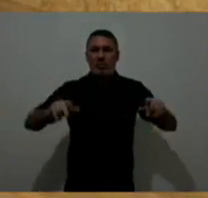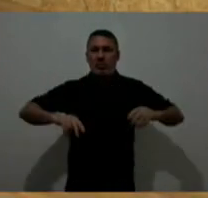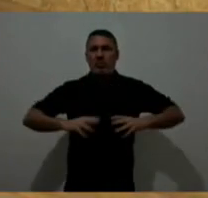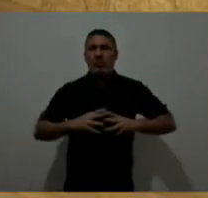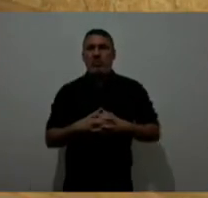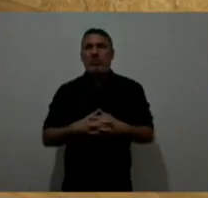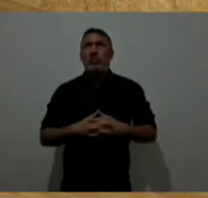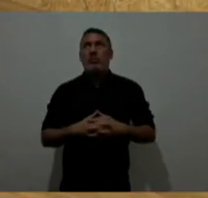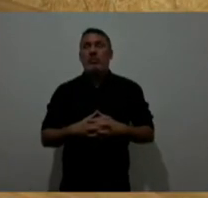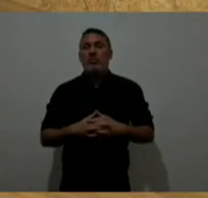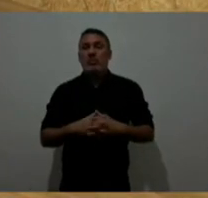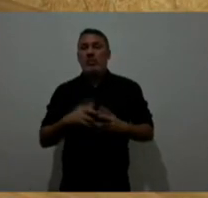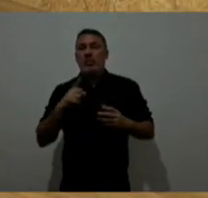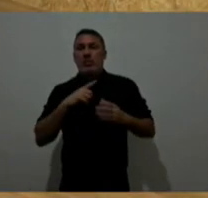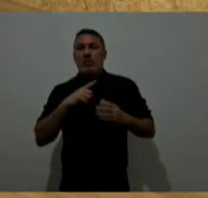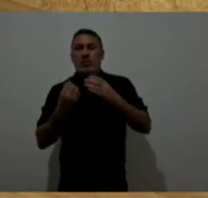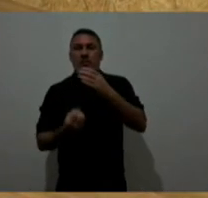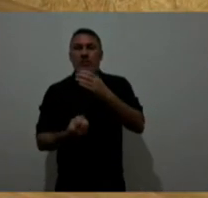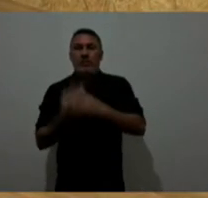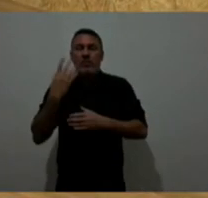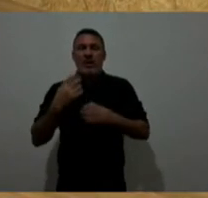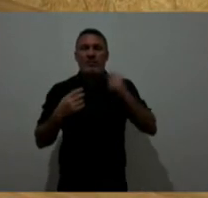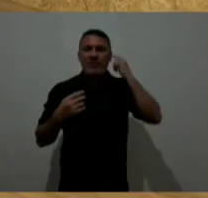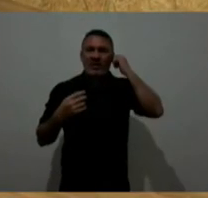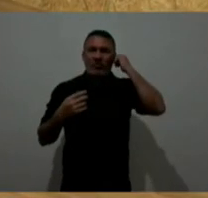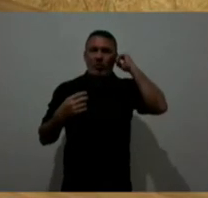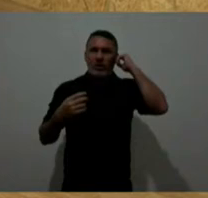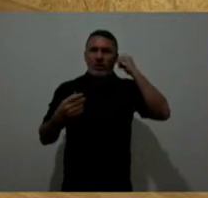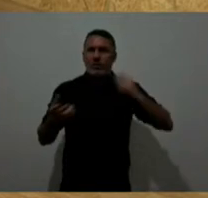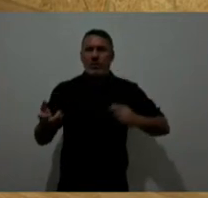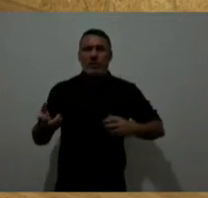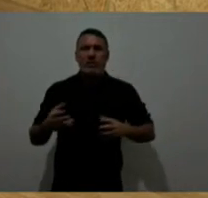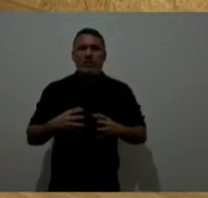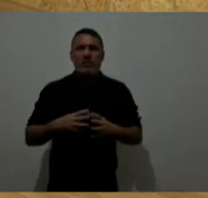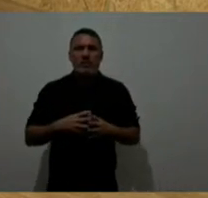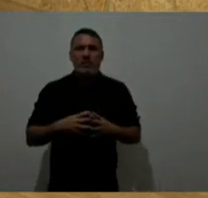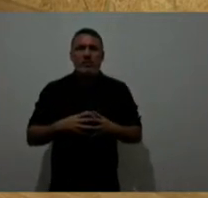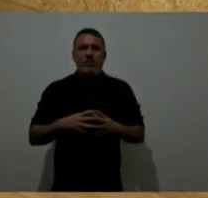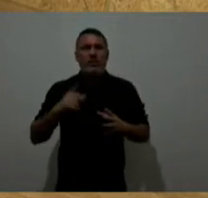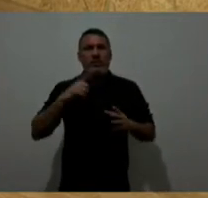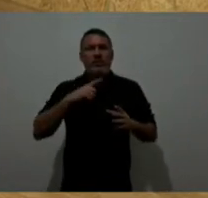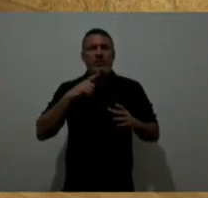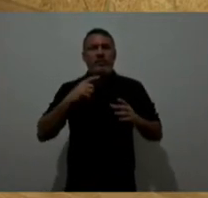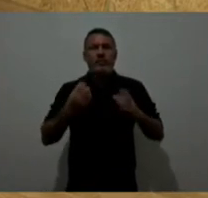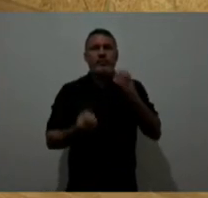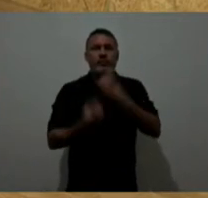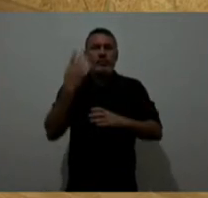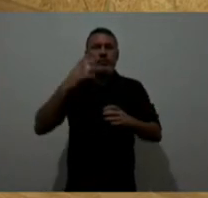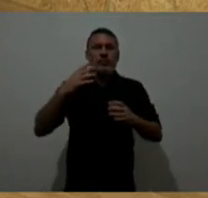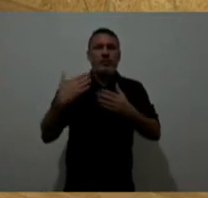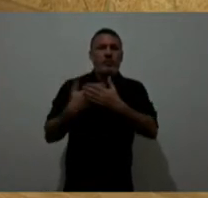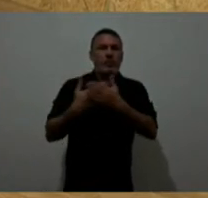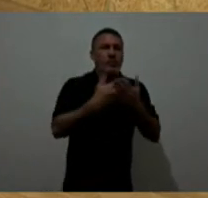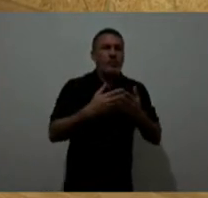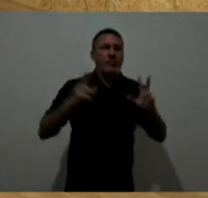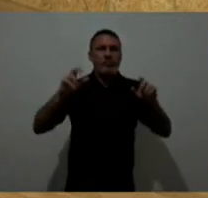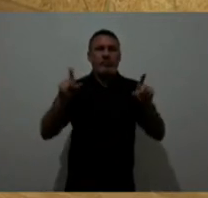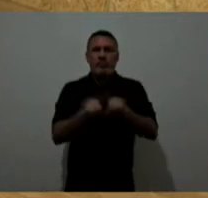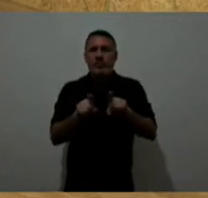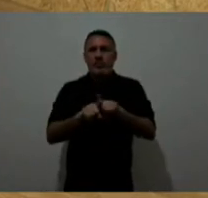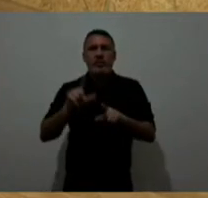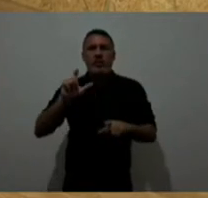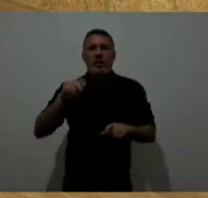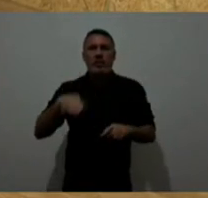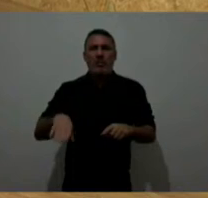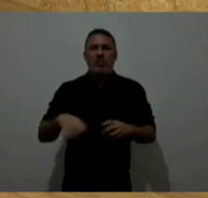Constellation Asset, presidente do Conselho da Fundação Estudar. e da Fundação Lehman, Felipe Rigoni, deputado federal